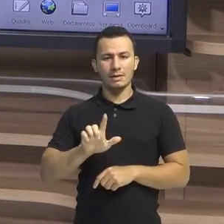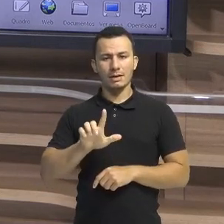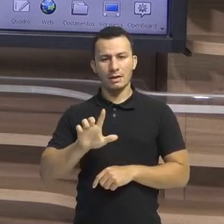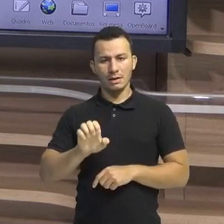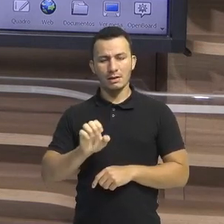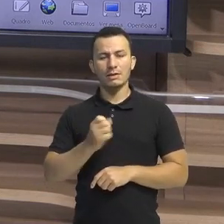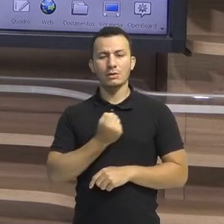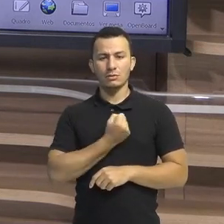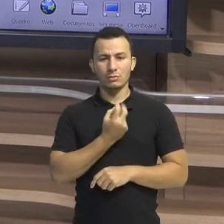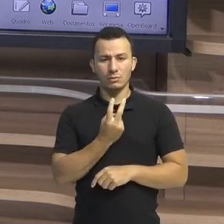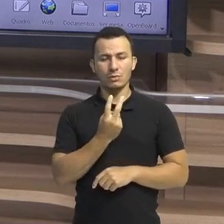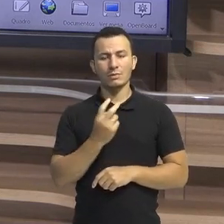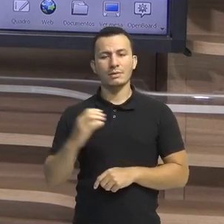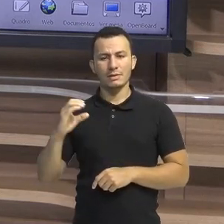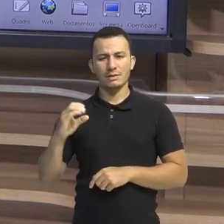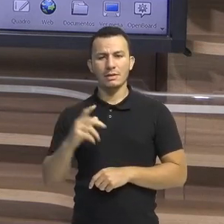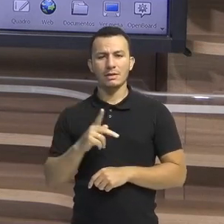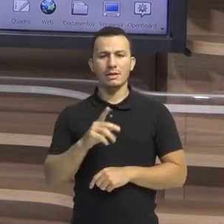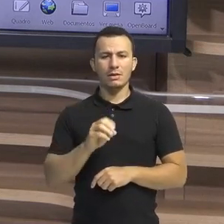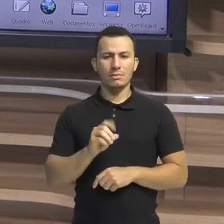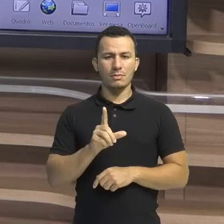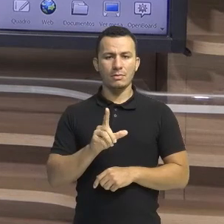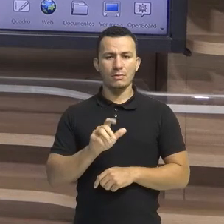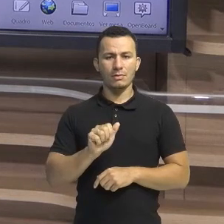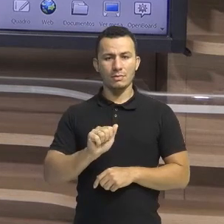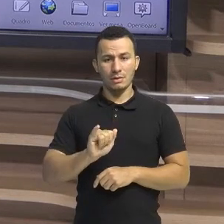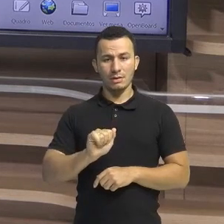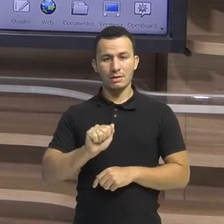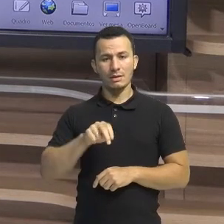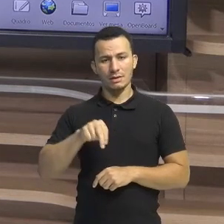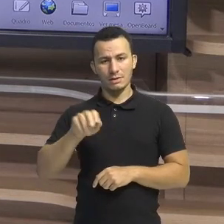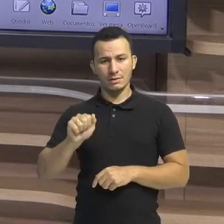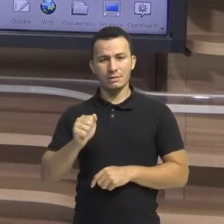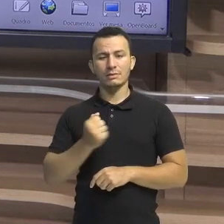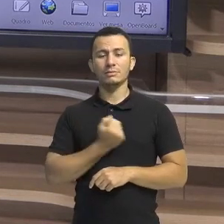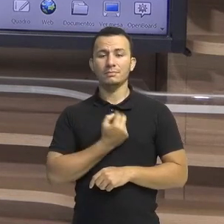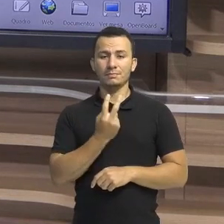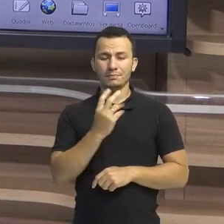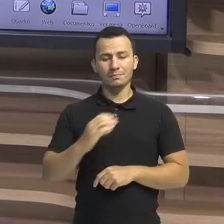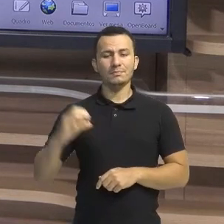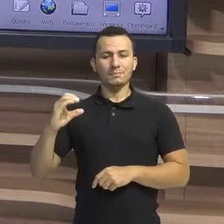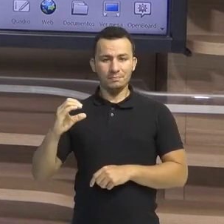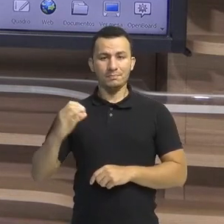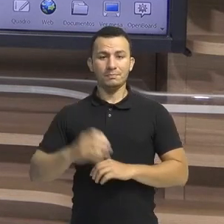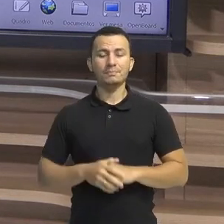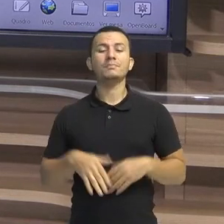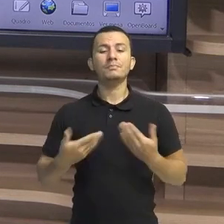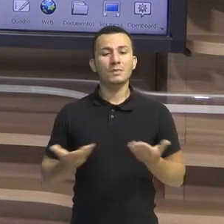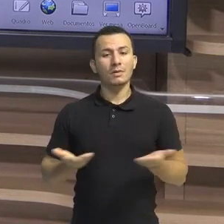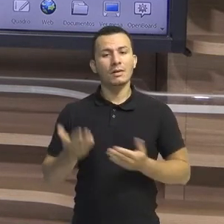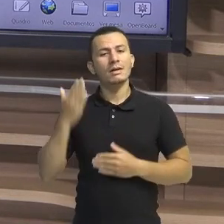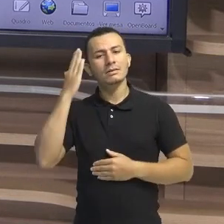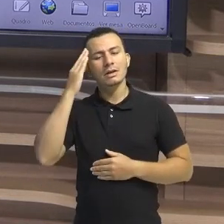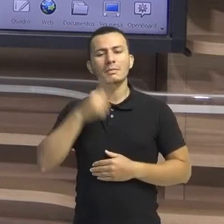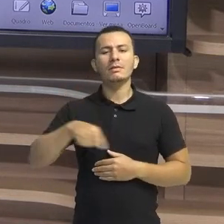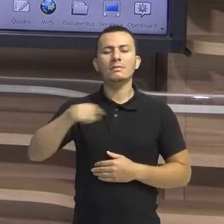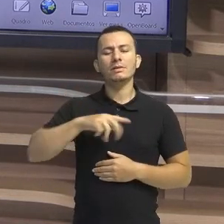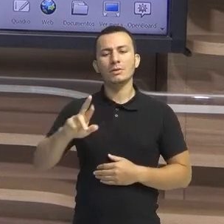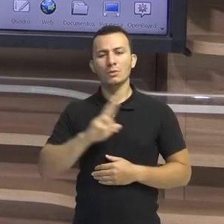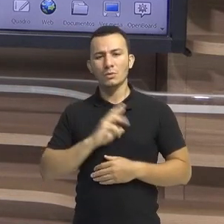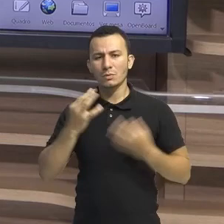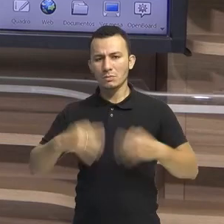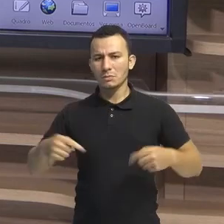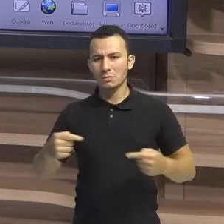Poliana, questão 2 é a letra C, Escola Estadual Vicente de Telles. Muito bem, então vamos verificar se vocês acertaram. Acho que vocês